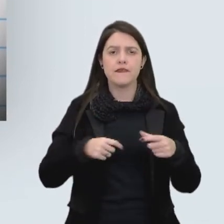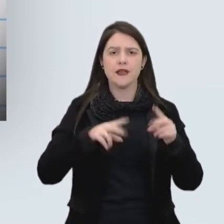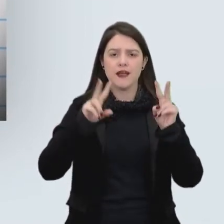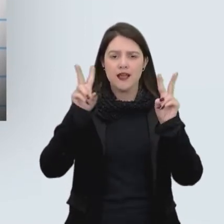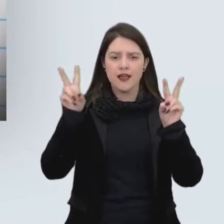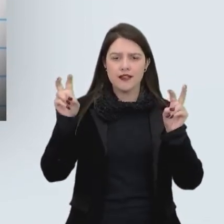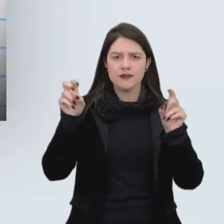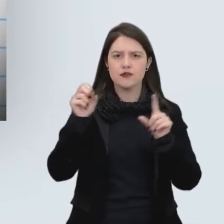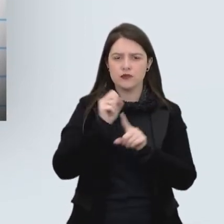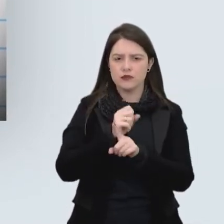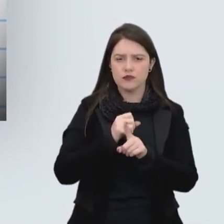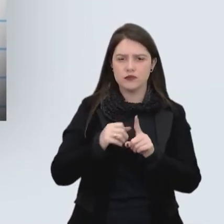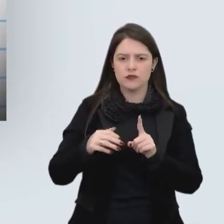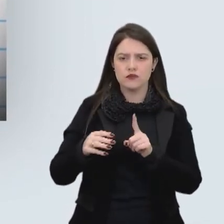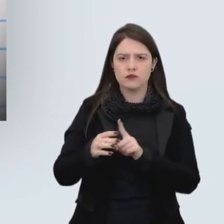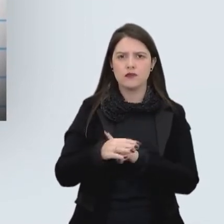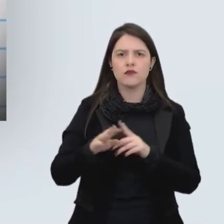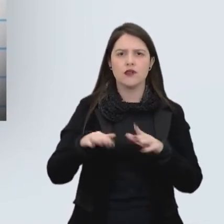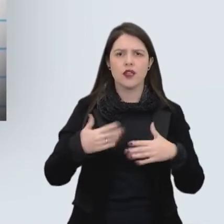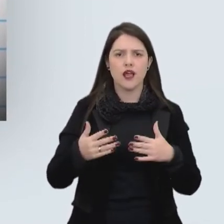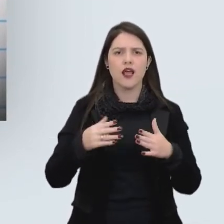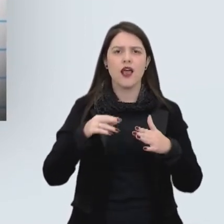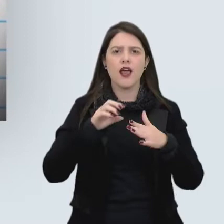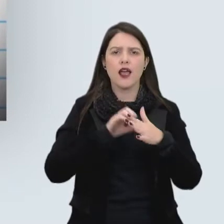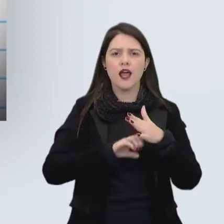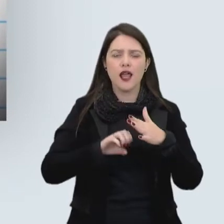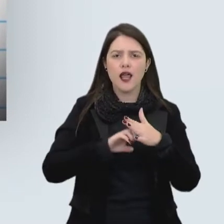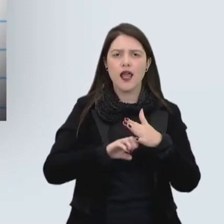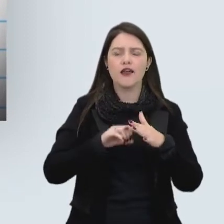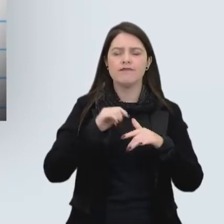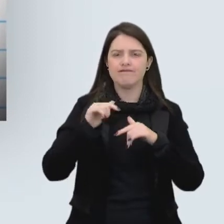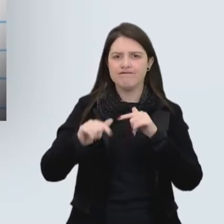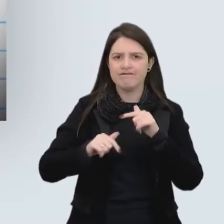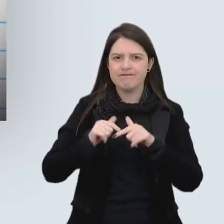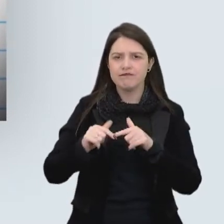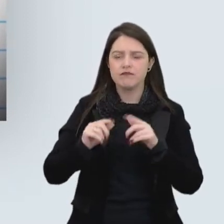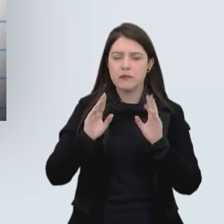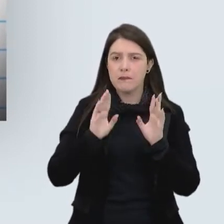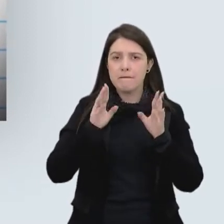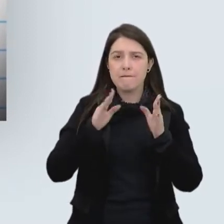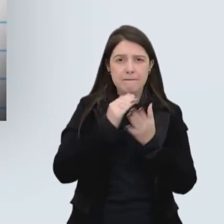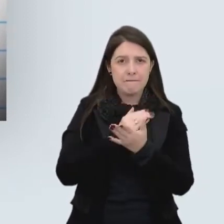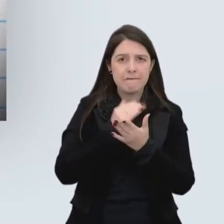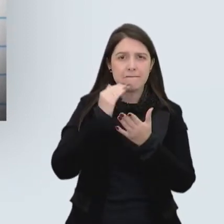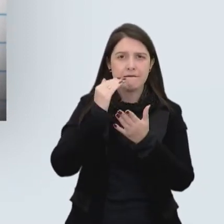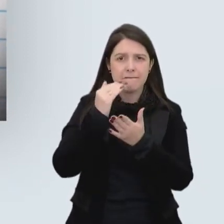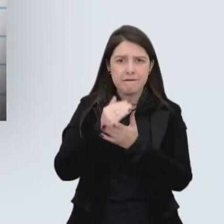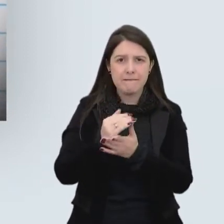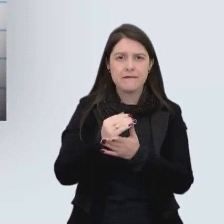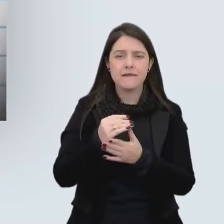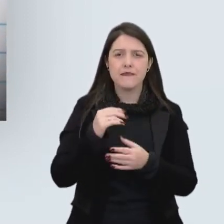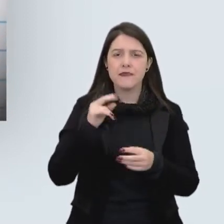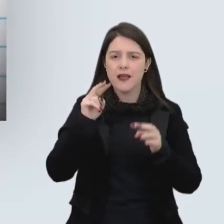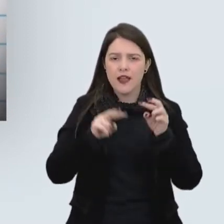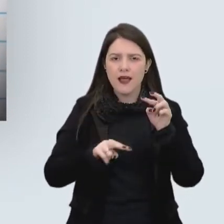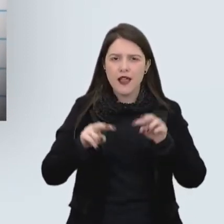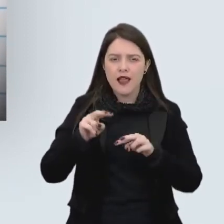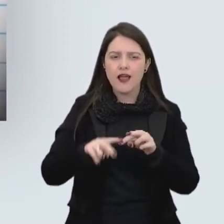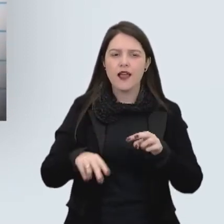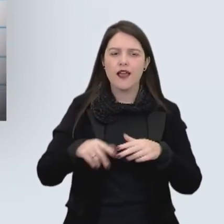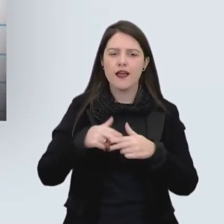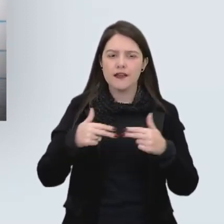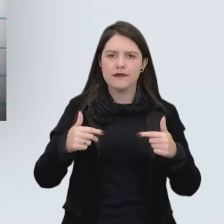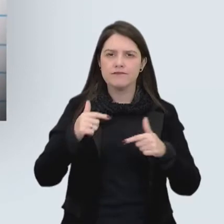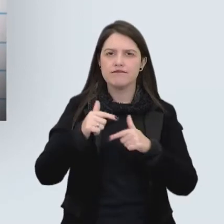e legal e no diálogo adequado entre empresários e trabalhadores. Mais do que isso, ele pressupõe erradicar o trabalho